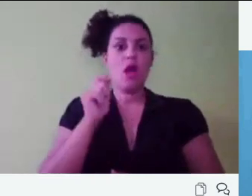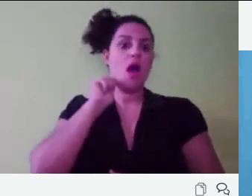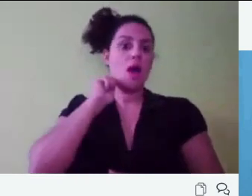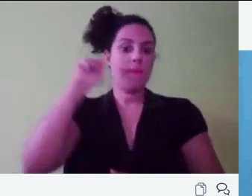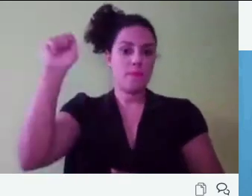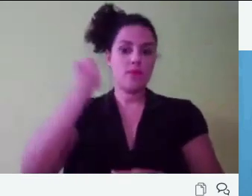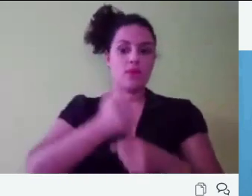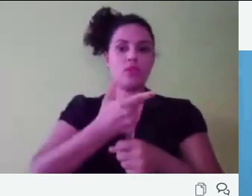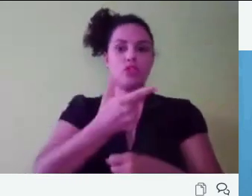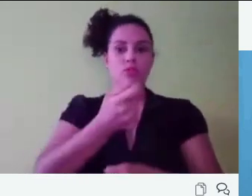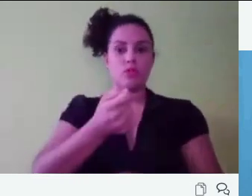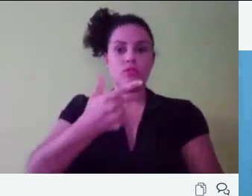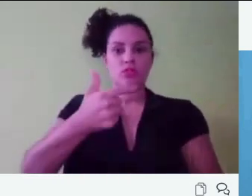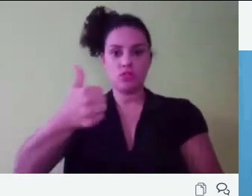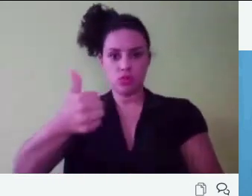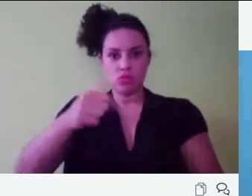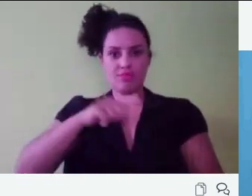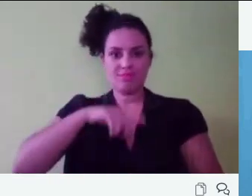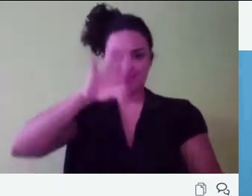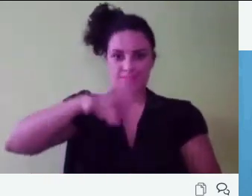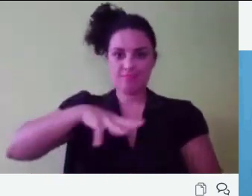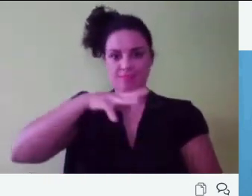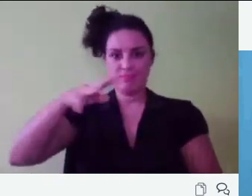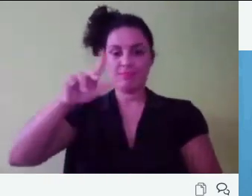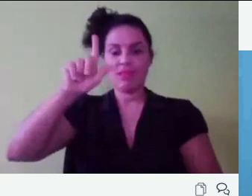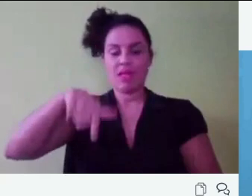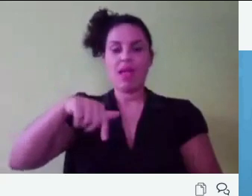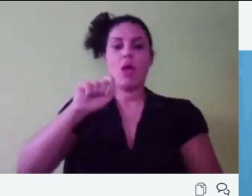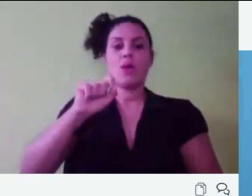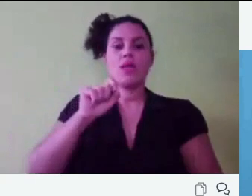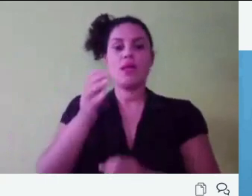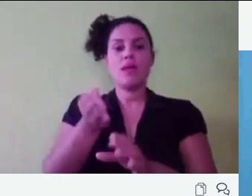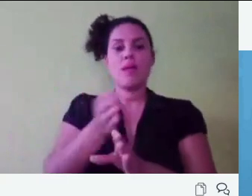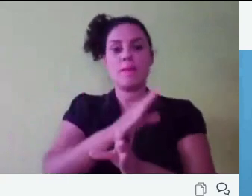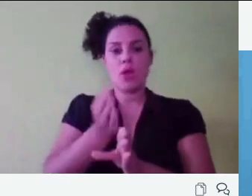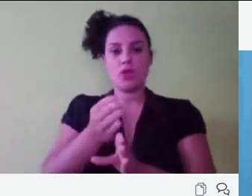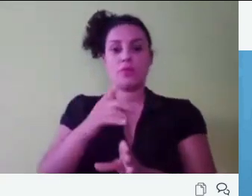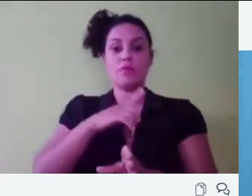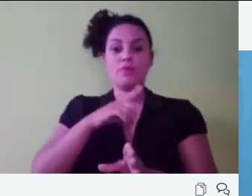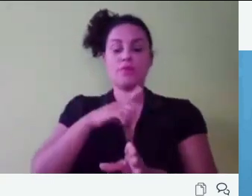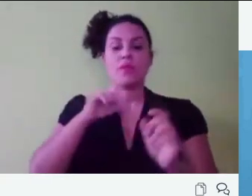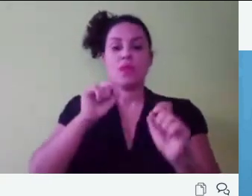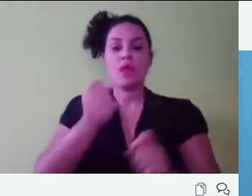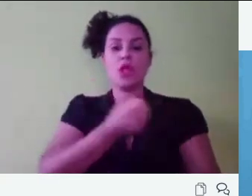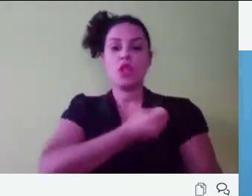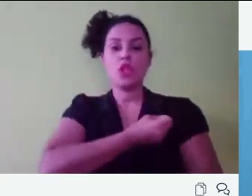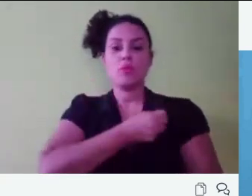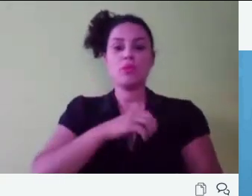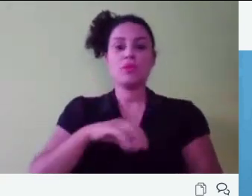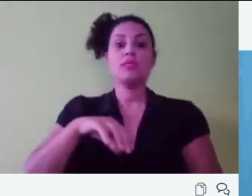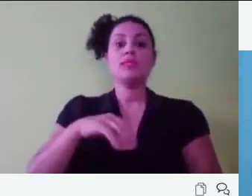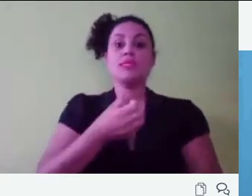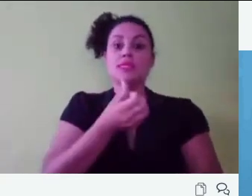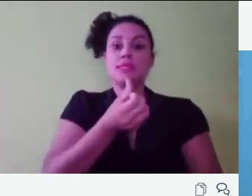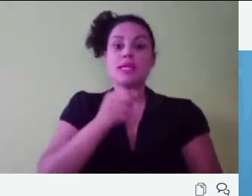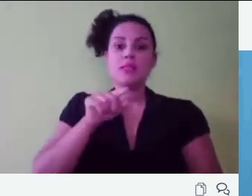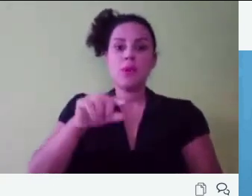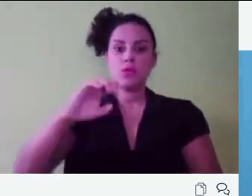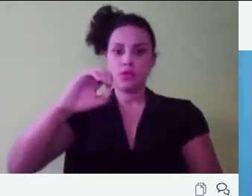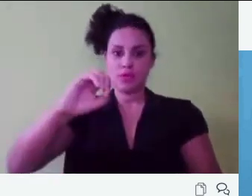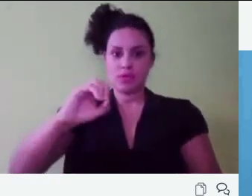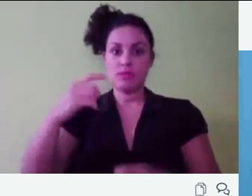26 de abril de 2021, de forma remota. Conforme o item 6.6, em virtude da pandemia causada